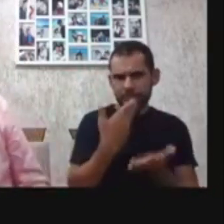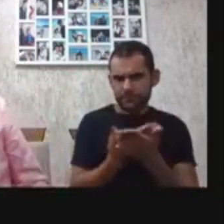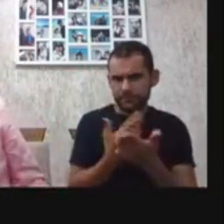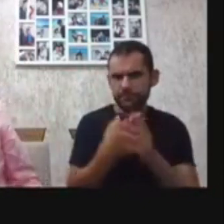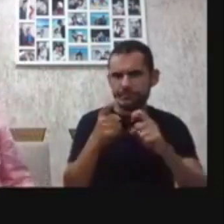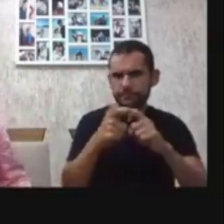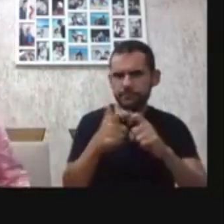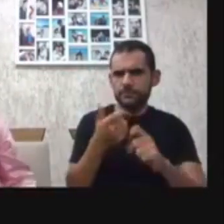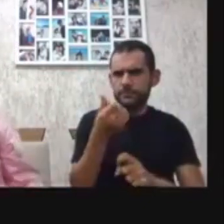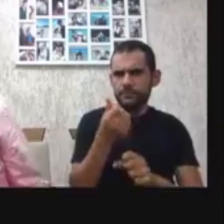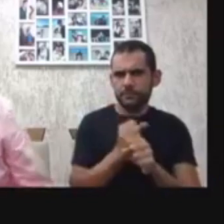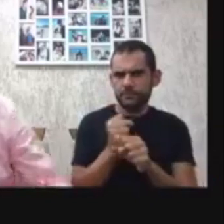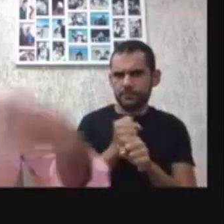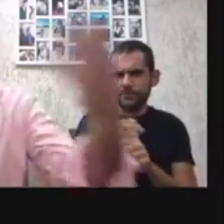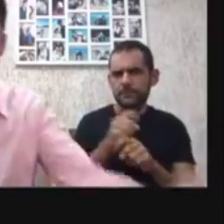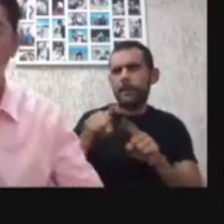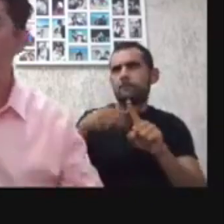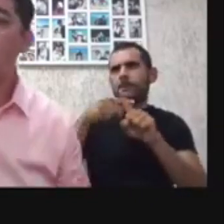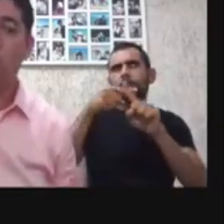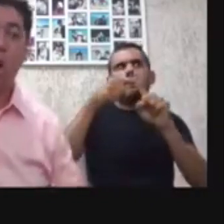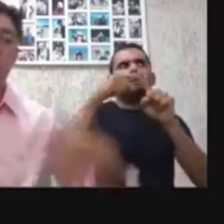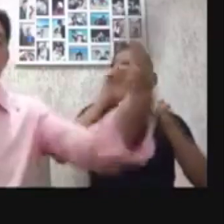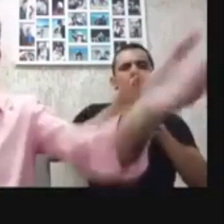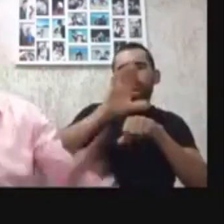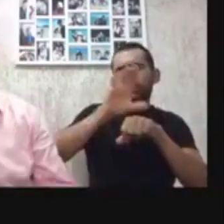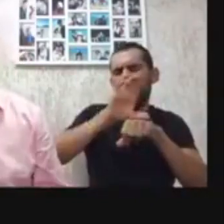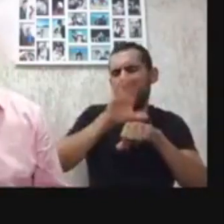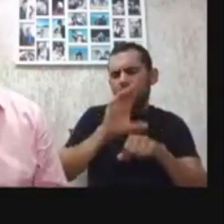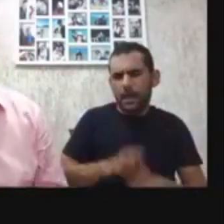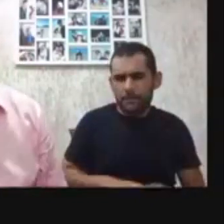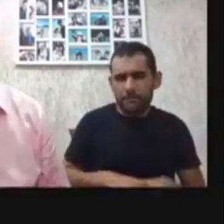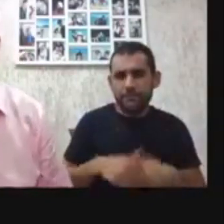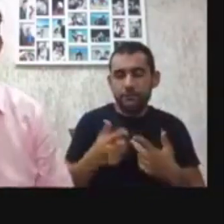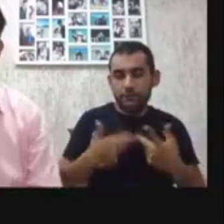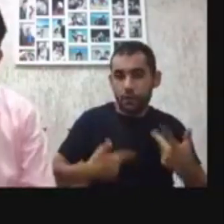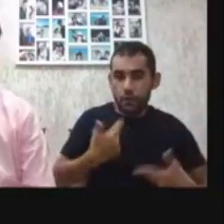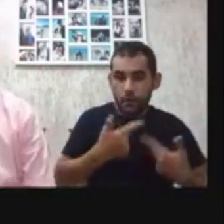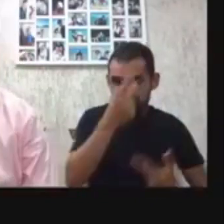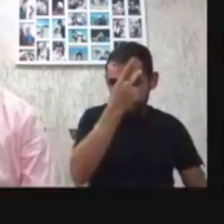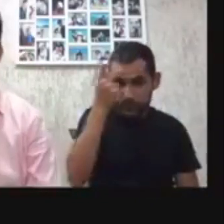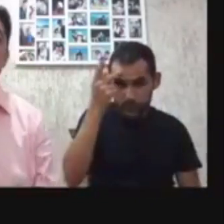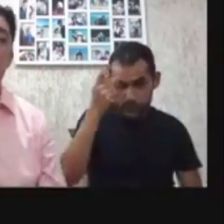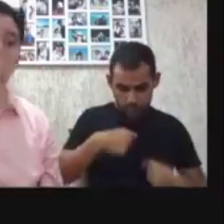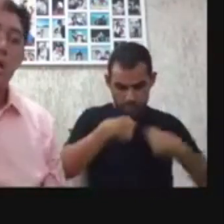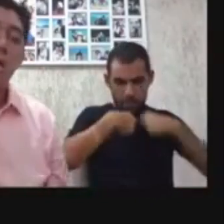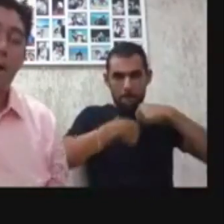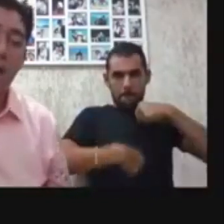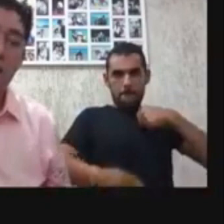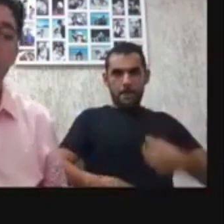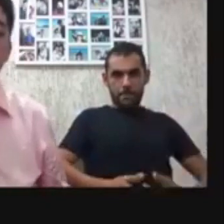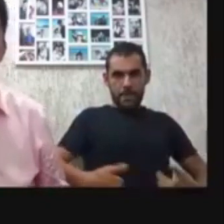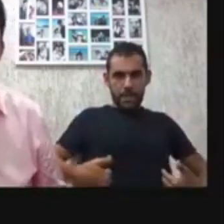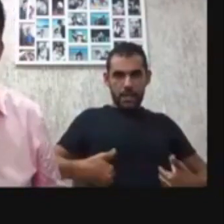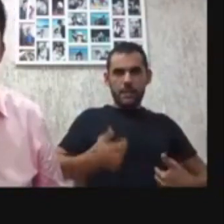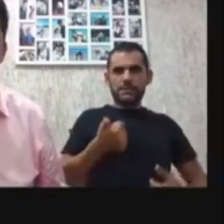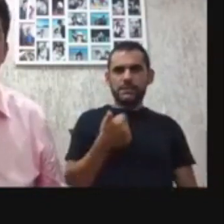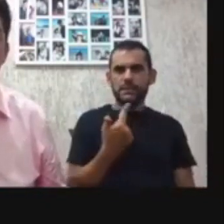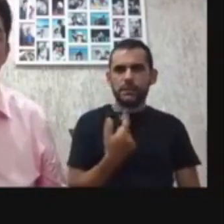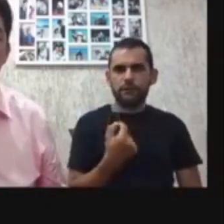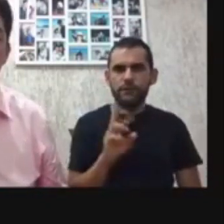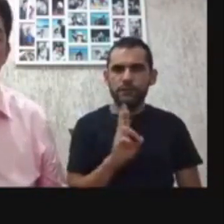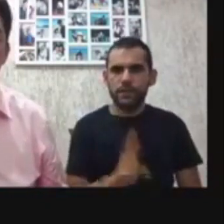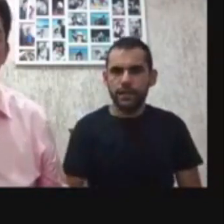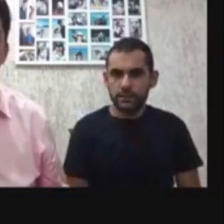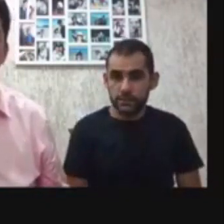para medicina 6 anos, fazer mais não sei o quê, curso, pós, isso e aquilo. Você vai operar uma pessoa, abrir uma pessoa de hérnia para ganhar